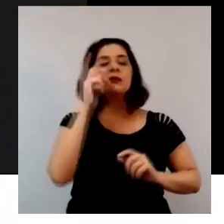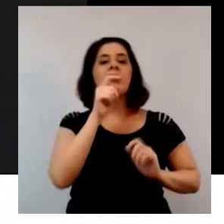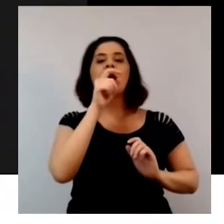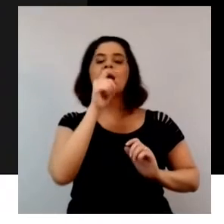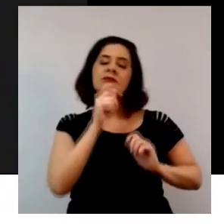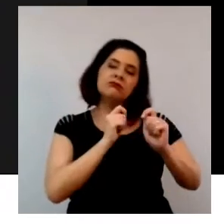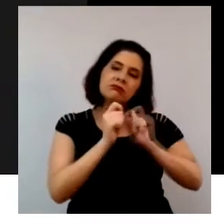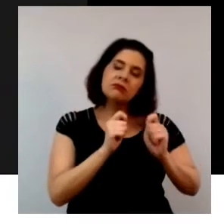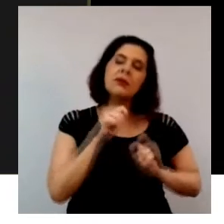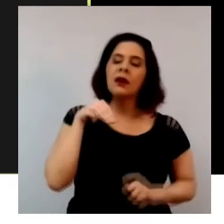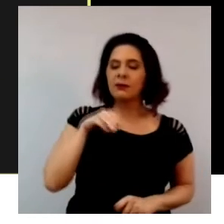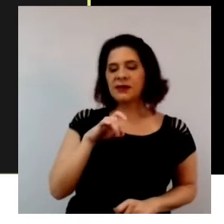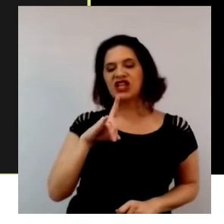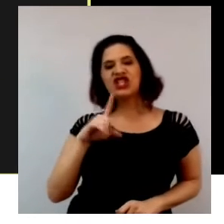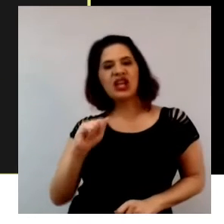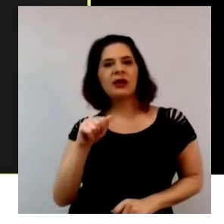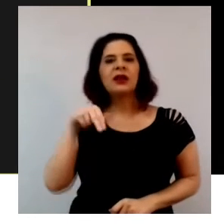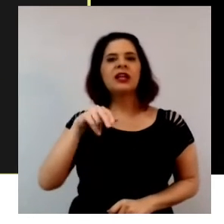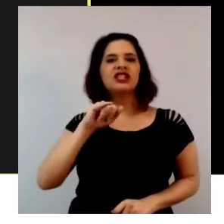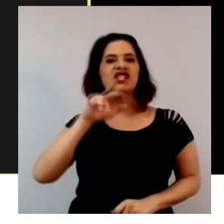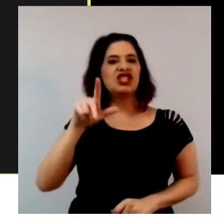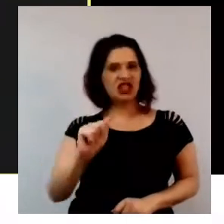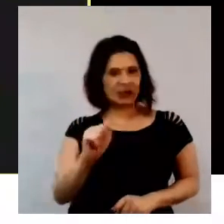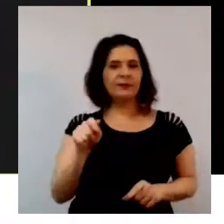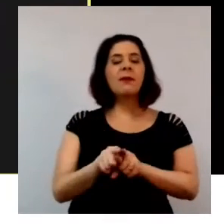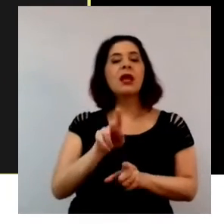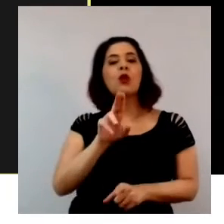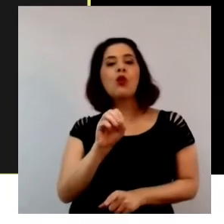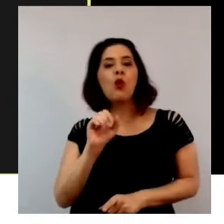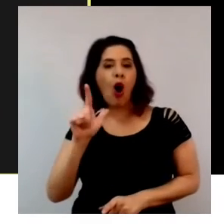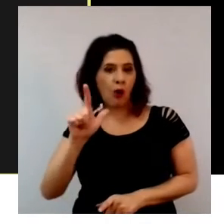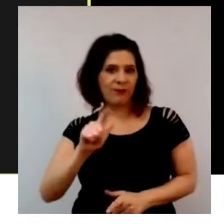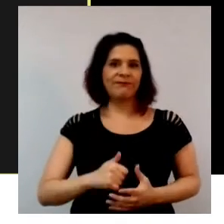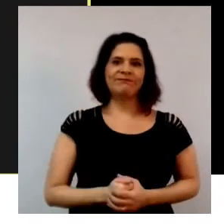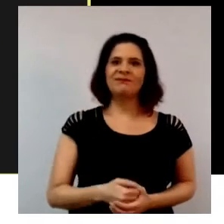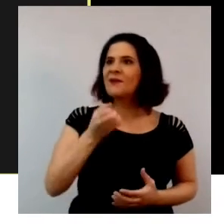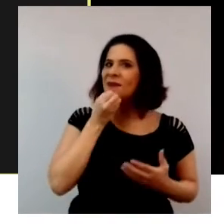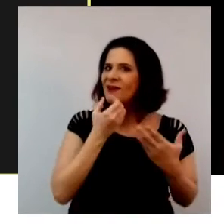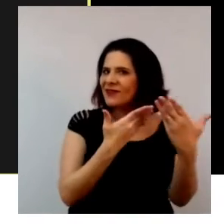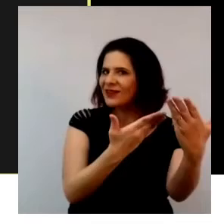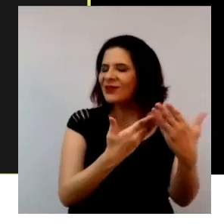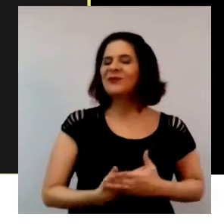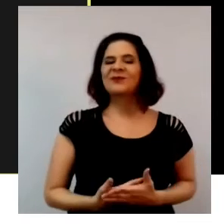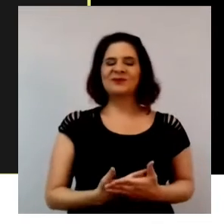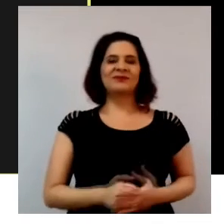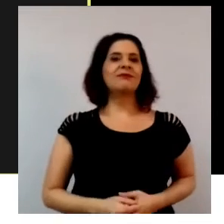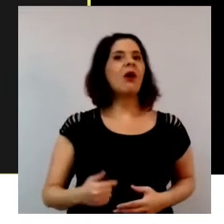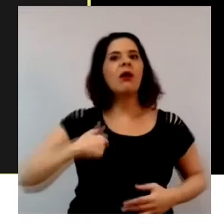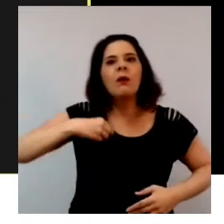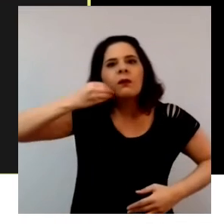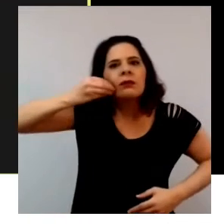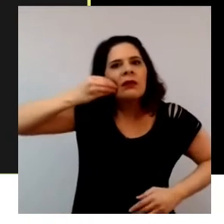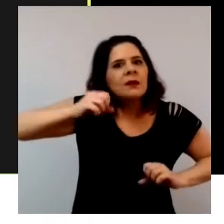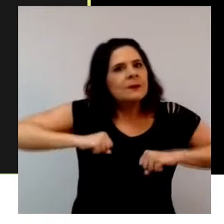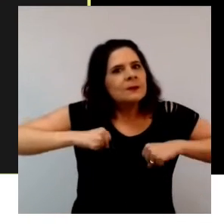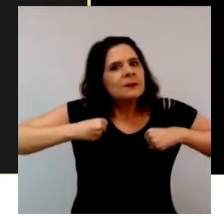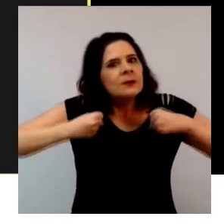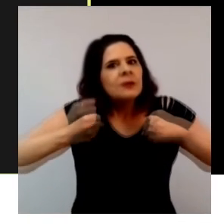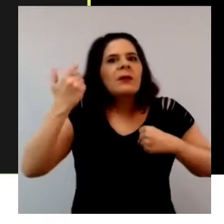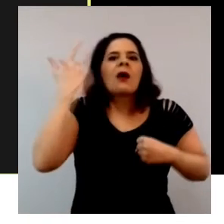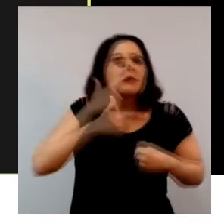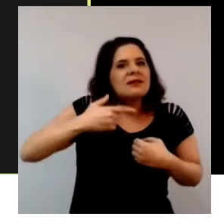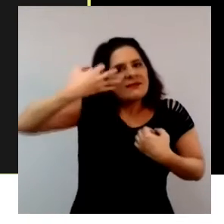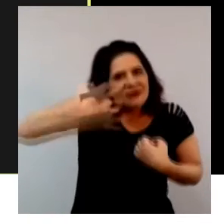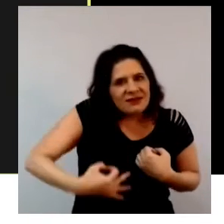Pedro. Bem-vindo, gente. Vim aqui, me matei para conseguir fazer dar certo. Tô chegando aqui na minha casa e